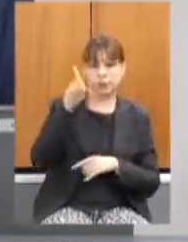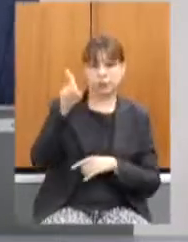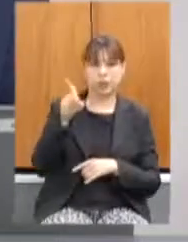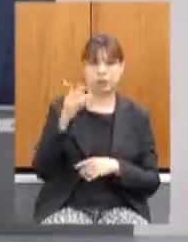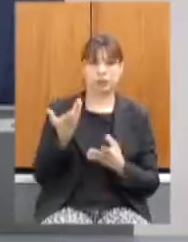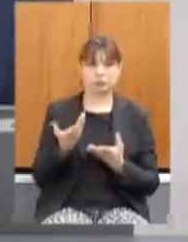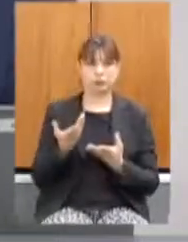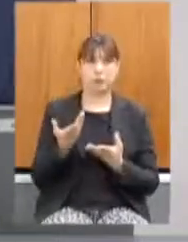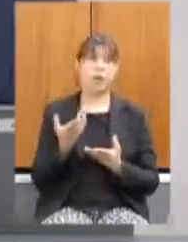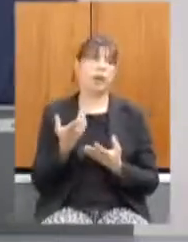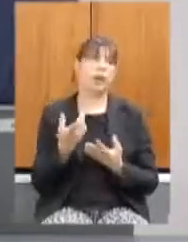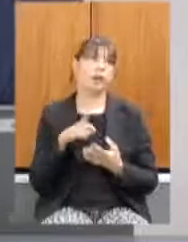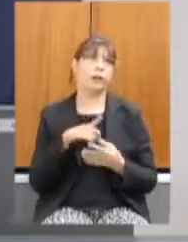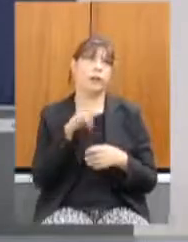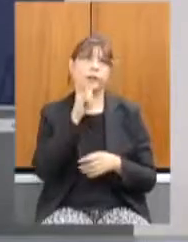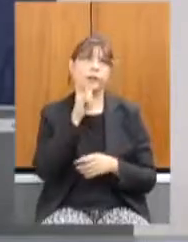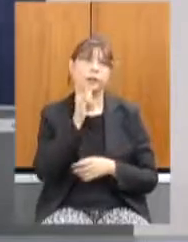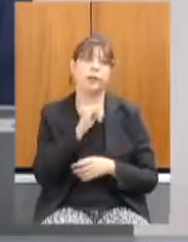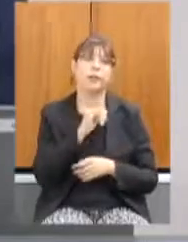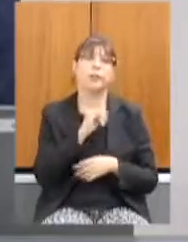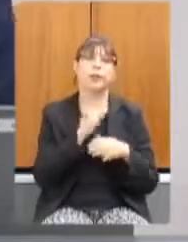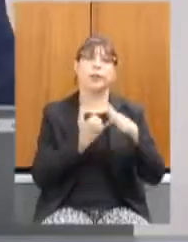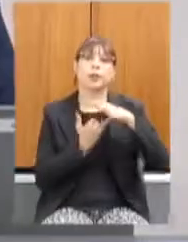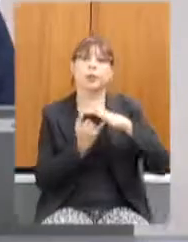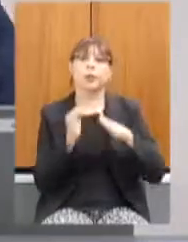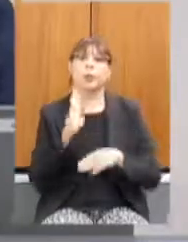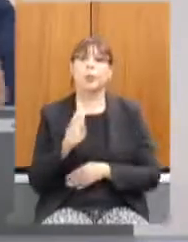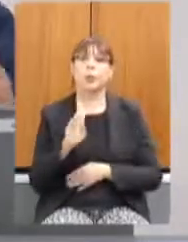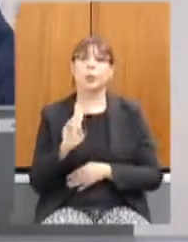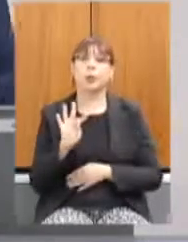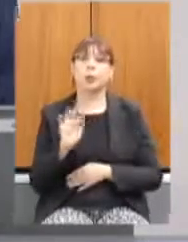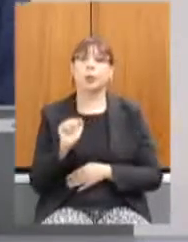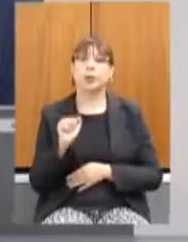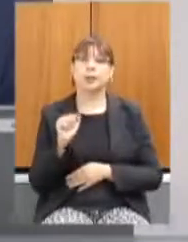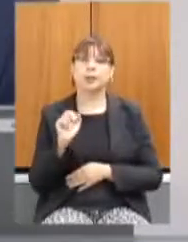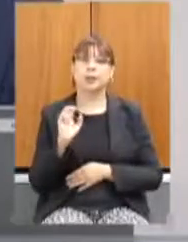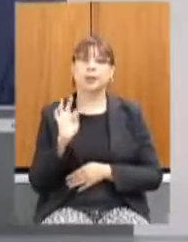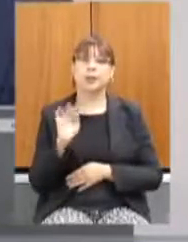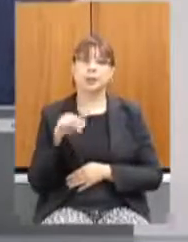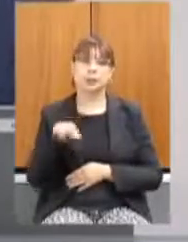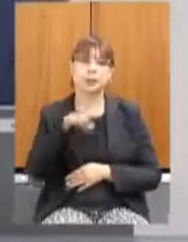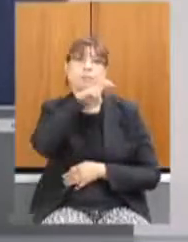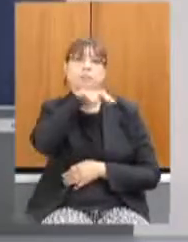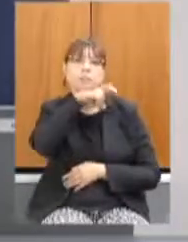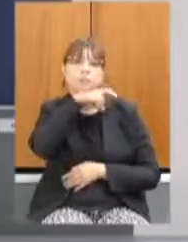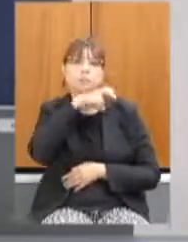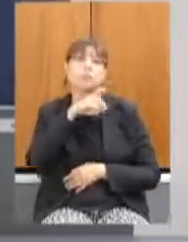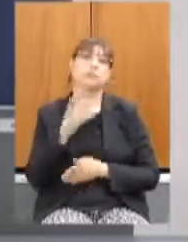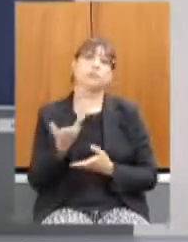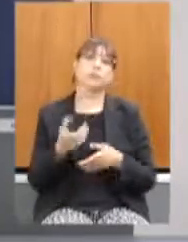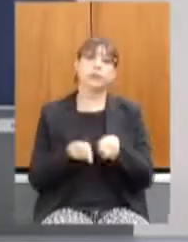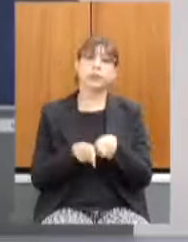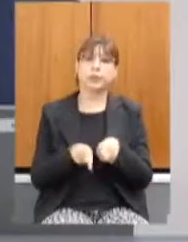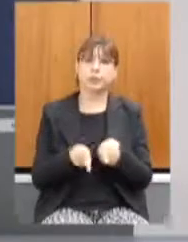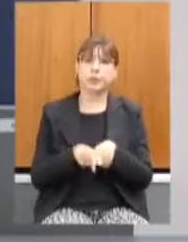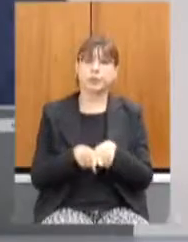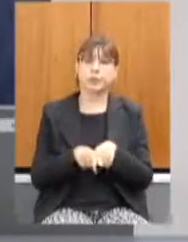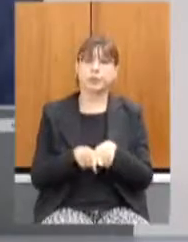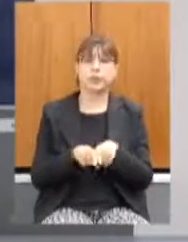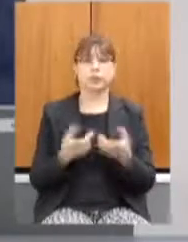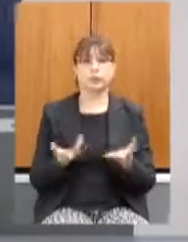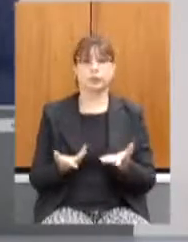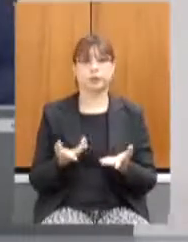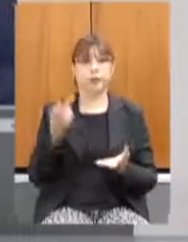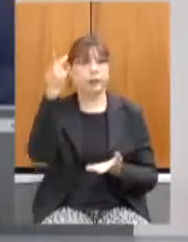de Janeiro você tem lá o Instituto Butantan em São Paulo que quando se faz uma vacina do Butantã se você você